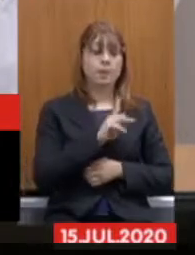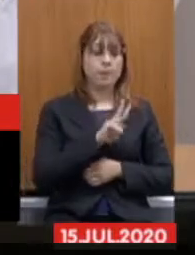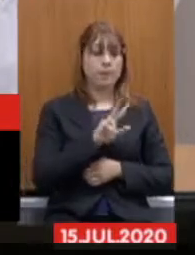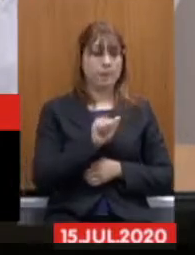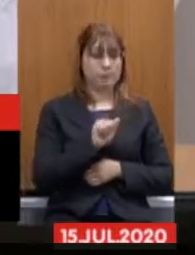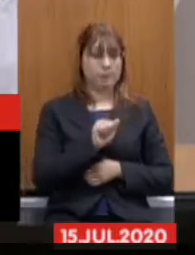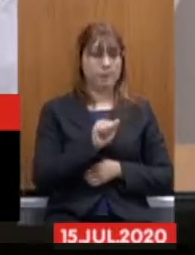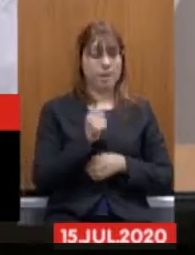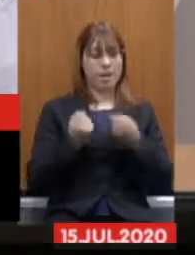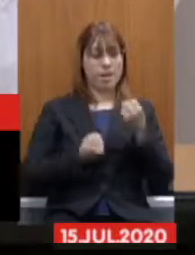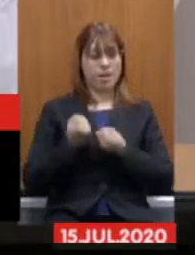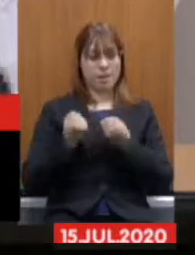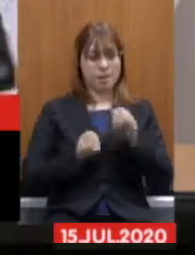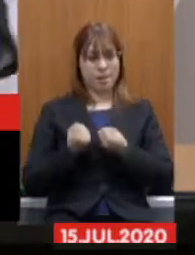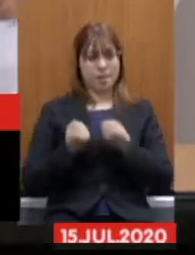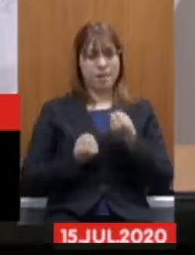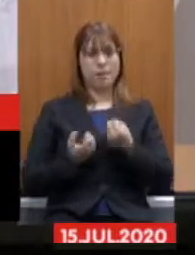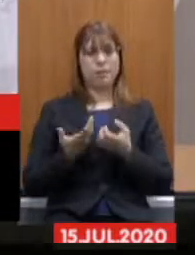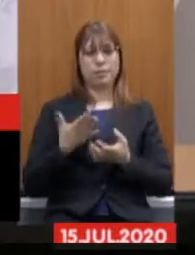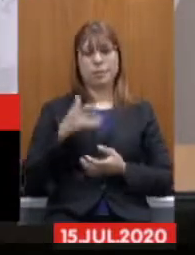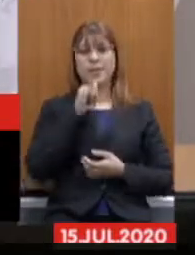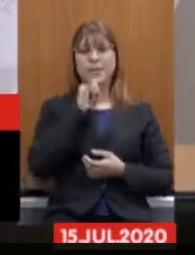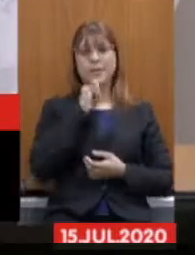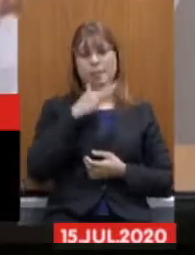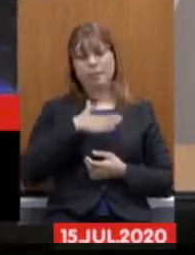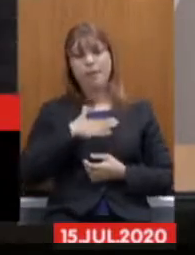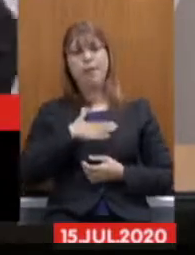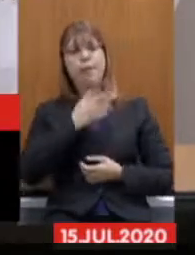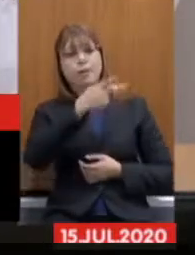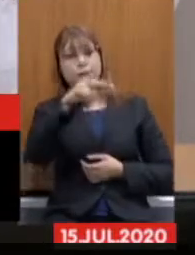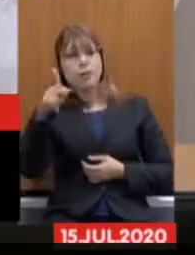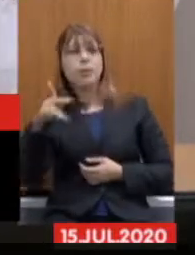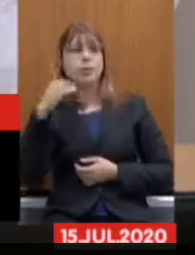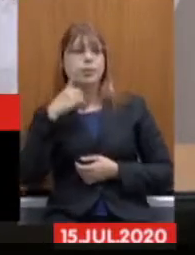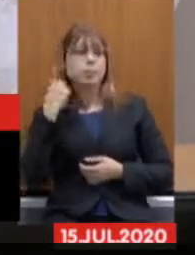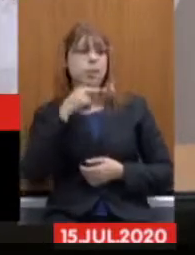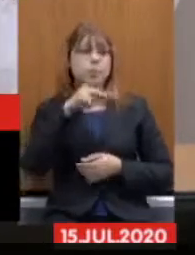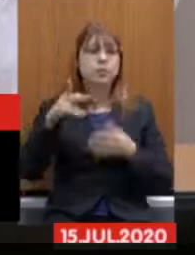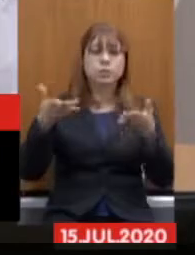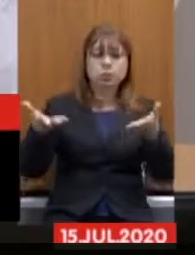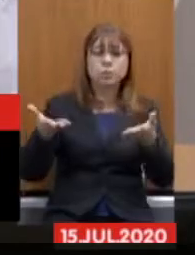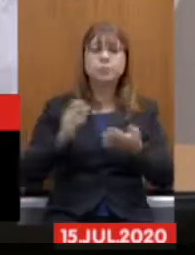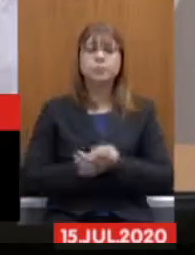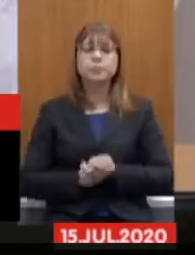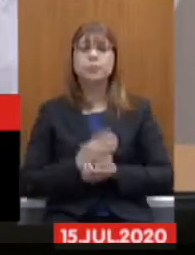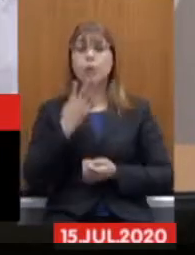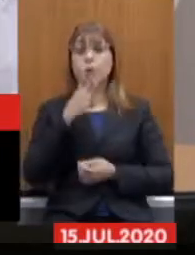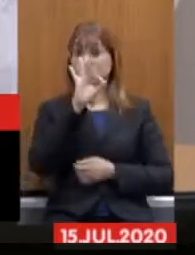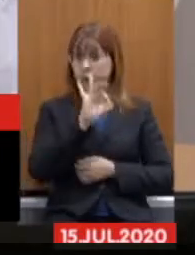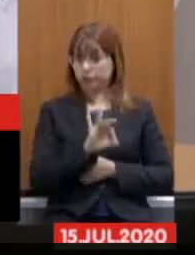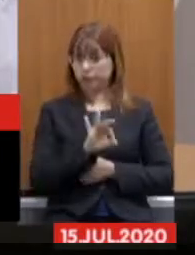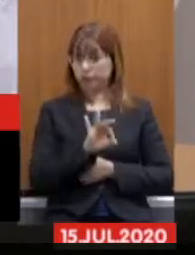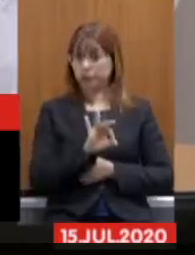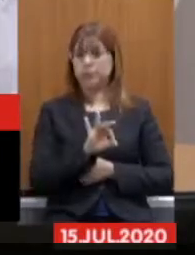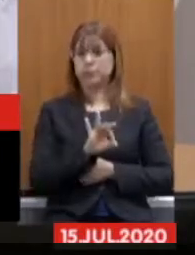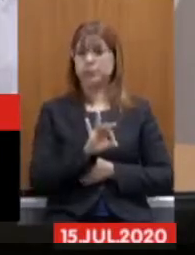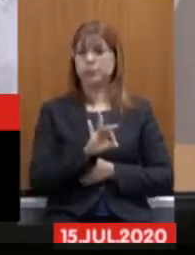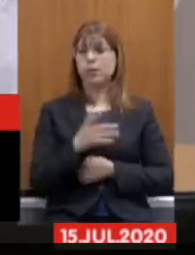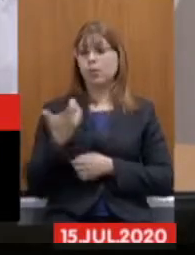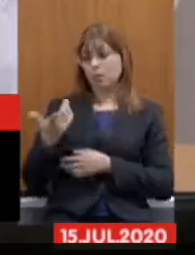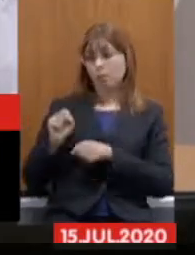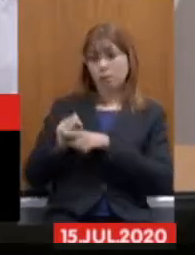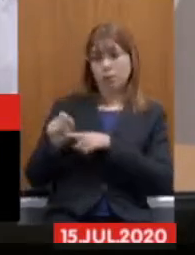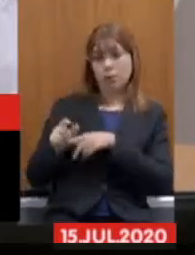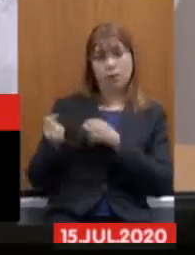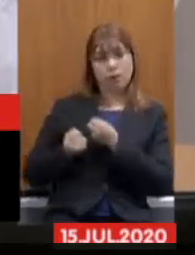cobrado pelos carro de pessoas físicas meu adaptado do do presidente é de 400 o valor para as